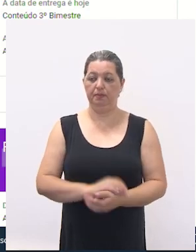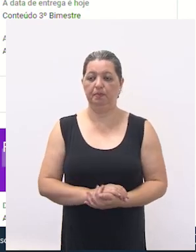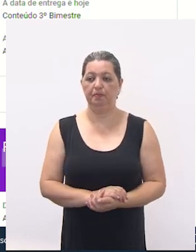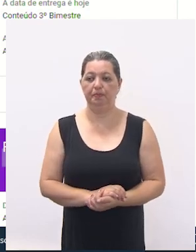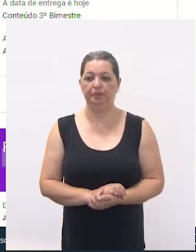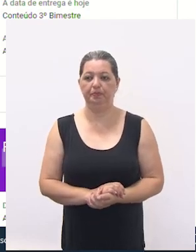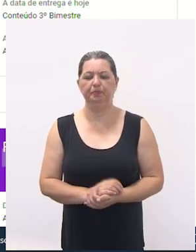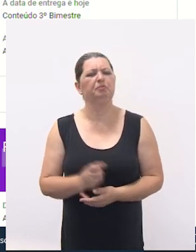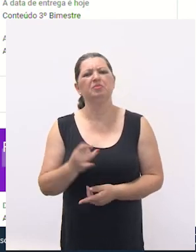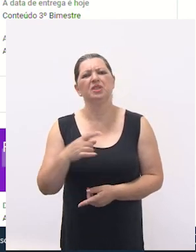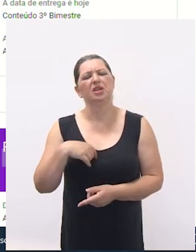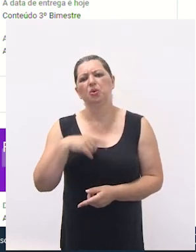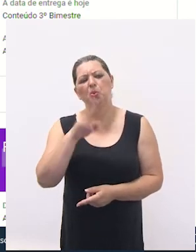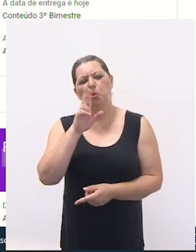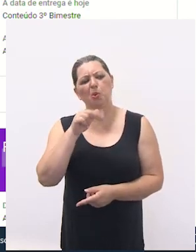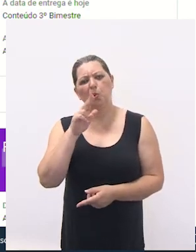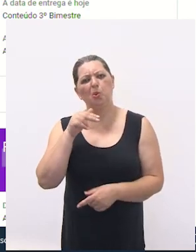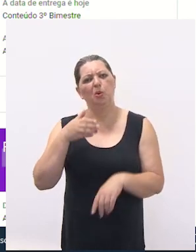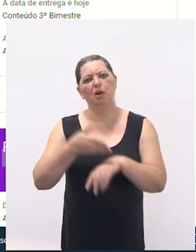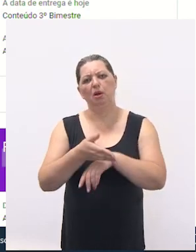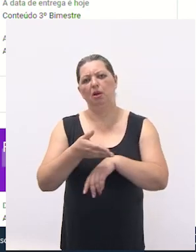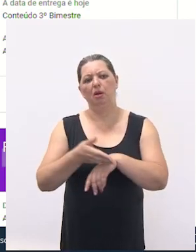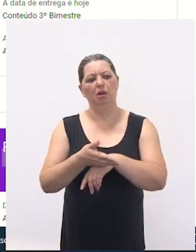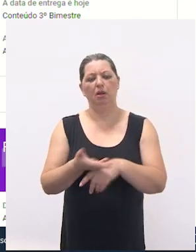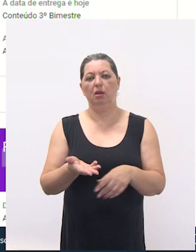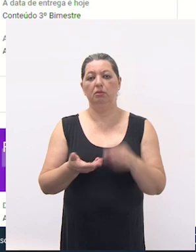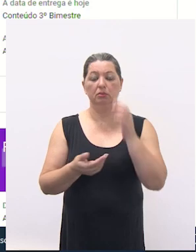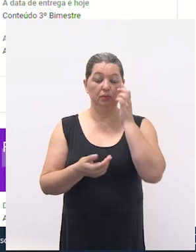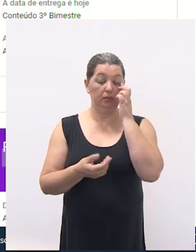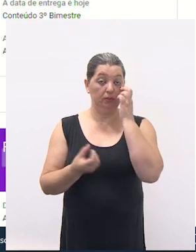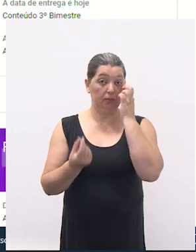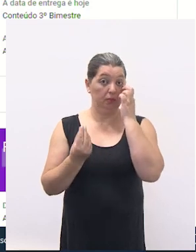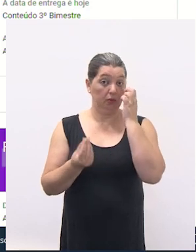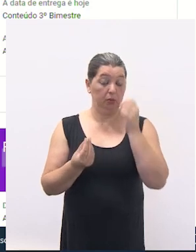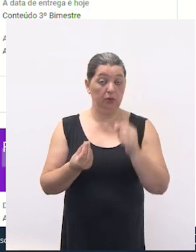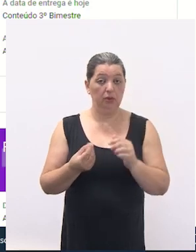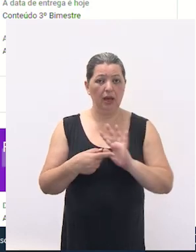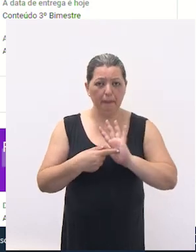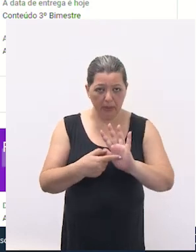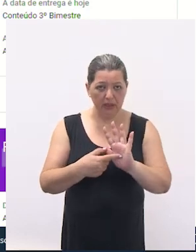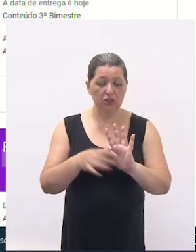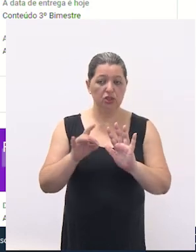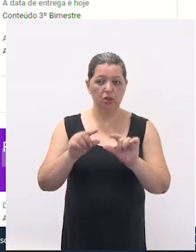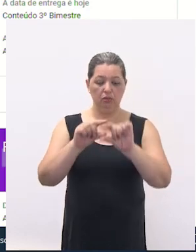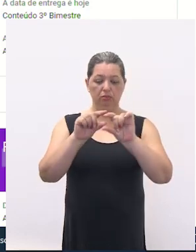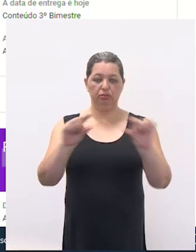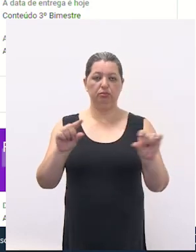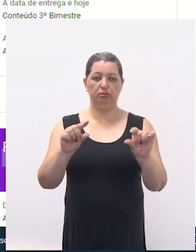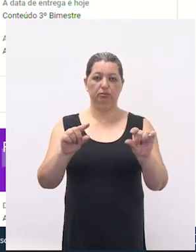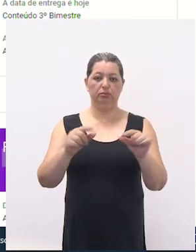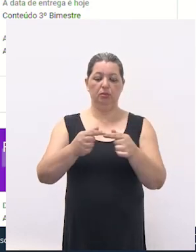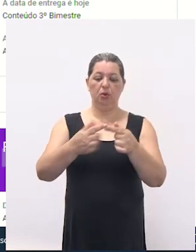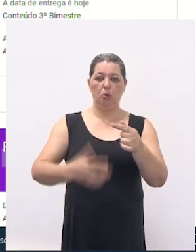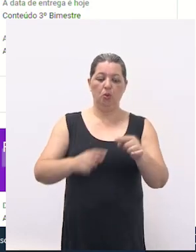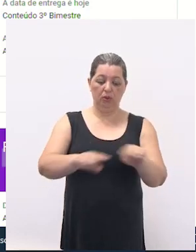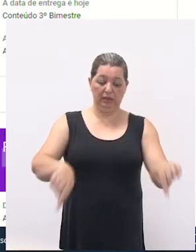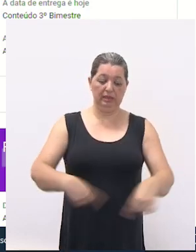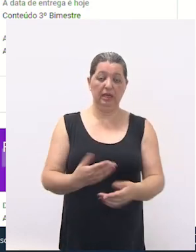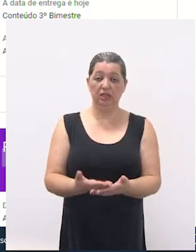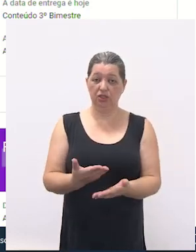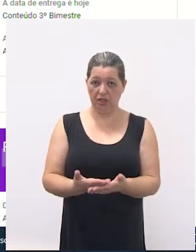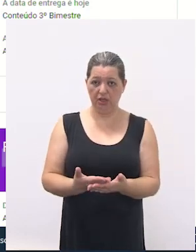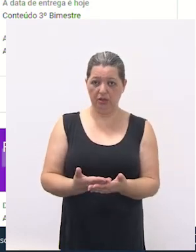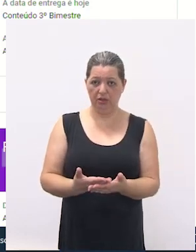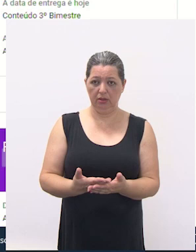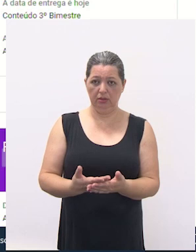nunca entrei no Classroom, então ele aparece só o em cima lá o Google Sala de Aula e aparece em branco, Tudo não em